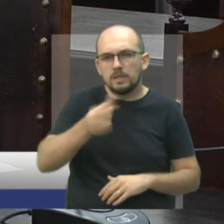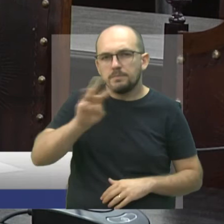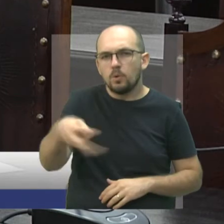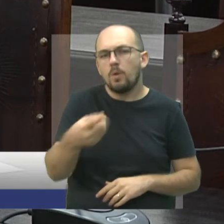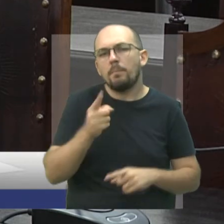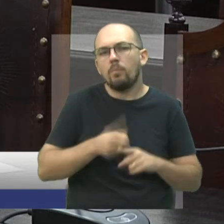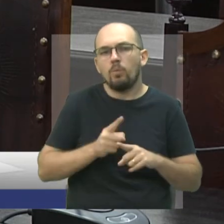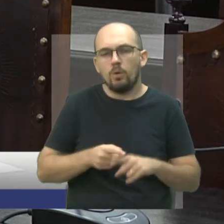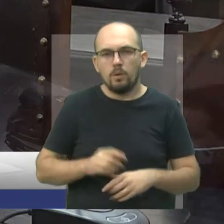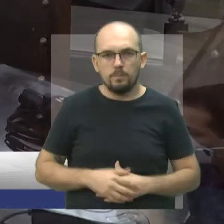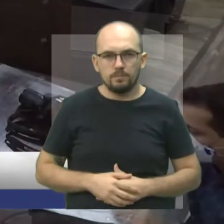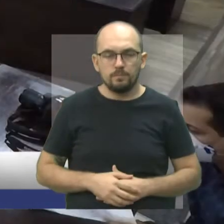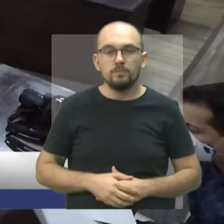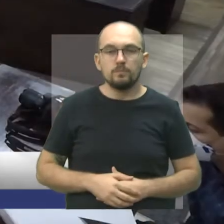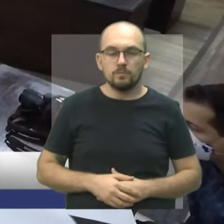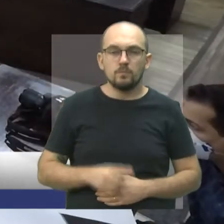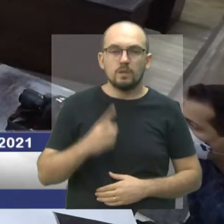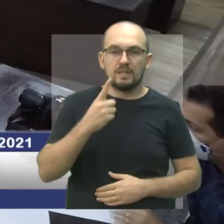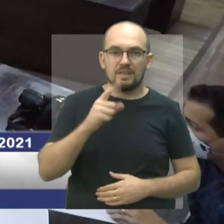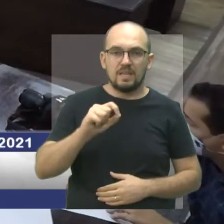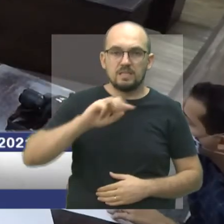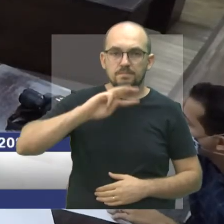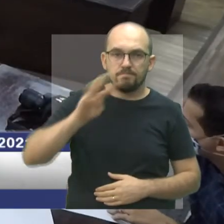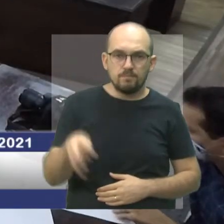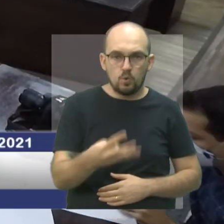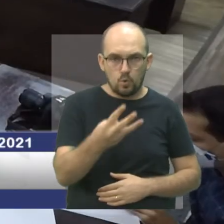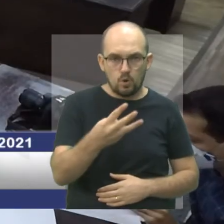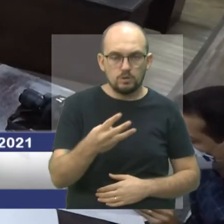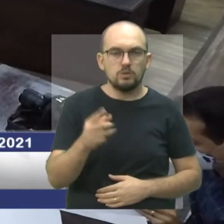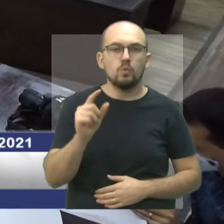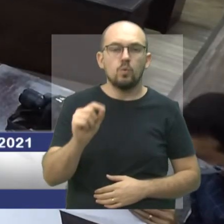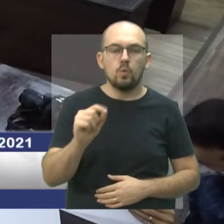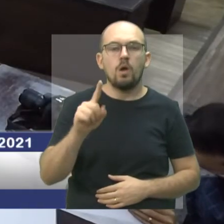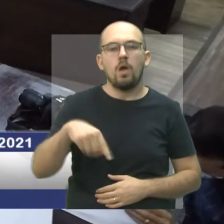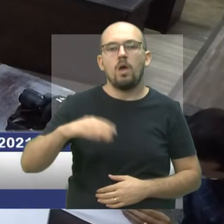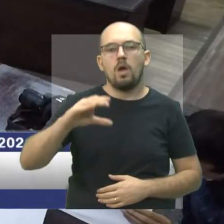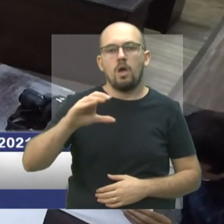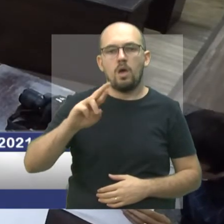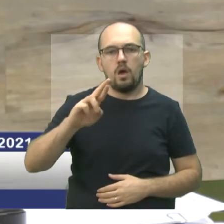10 milhões é uma operação de crédito que é referente